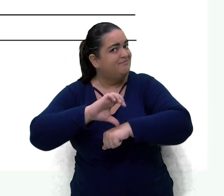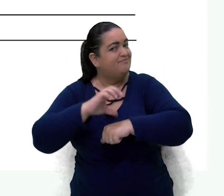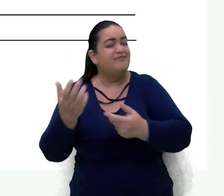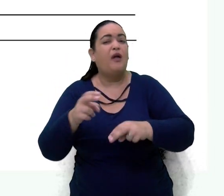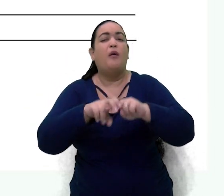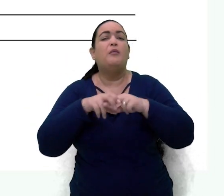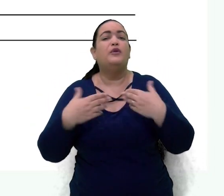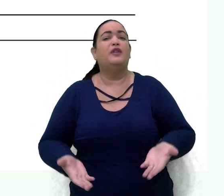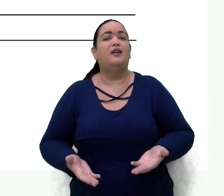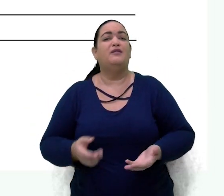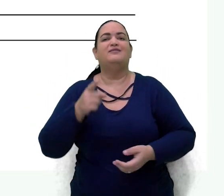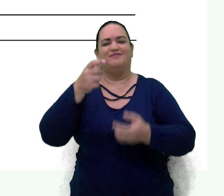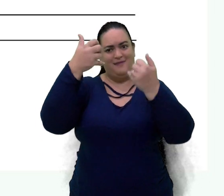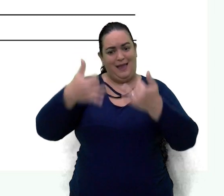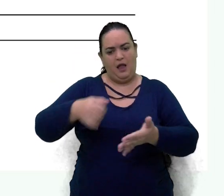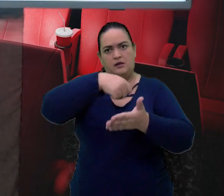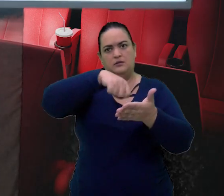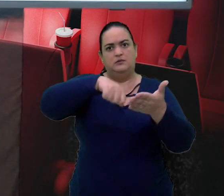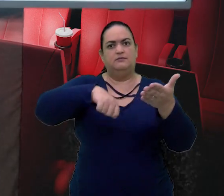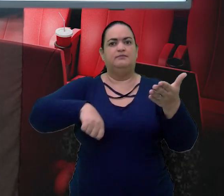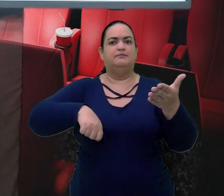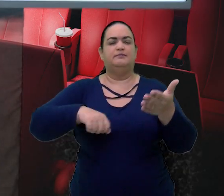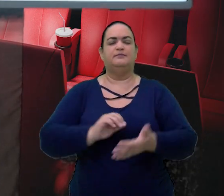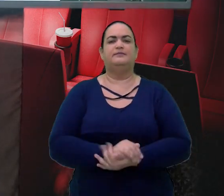comportamento? Justifique a sua resposta.